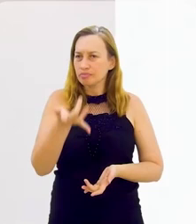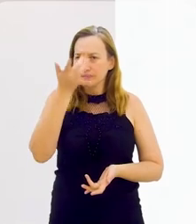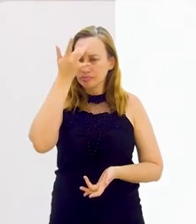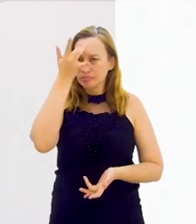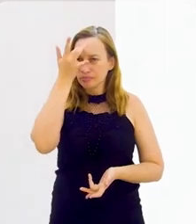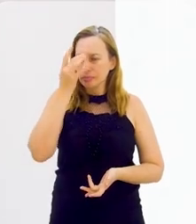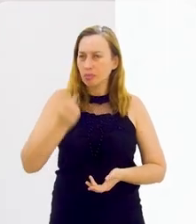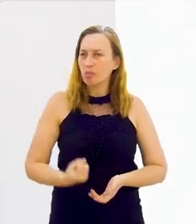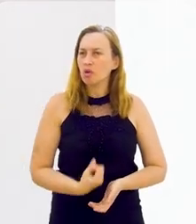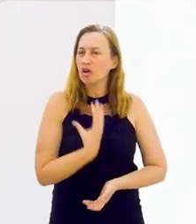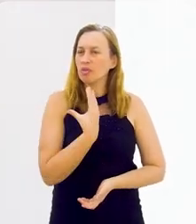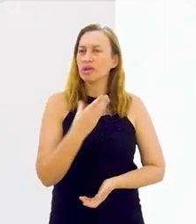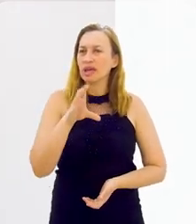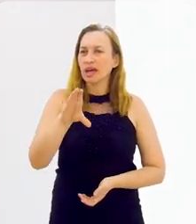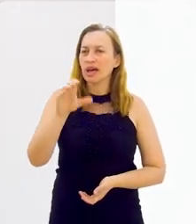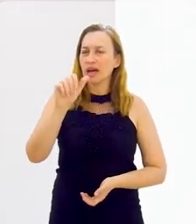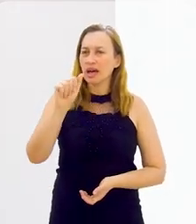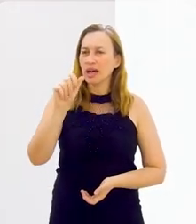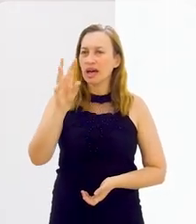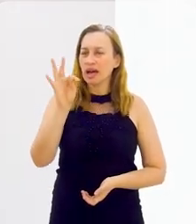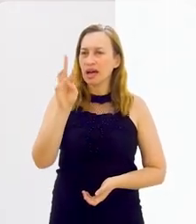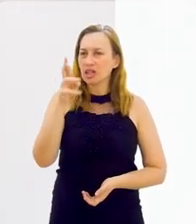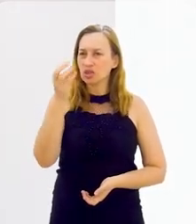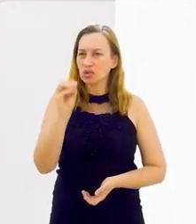trechinho do poema do Castro Alves, O Navio Negreiro,